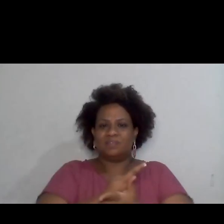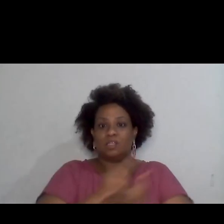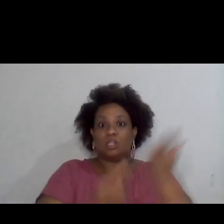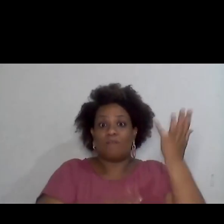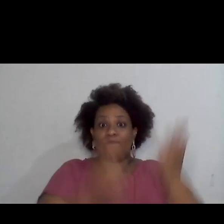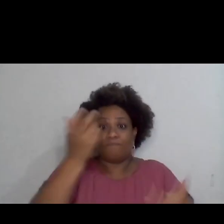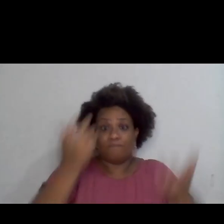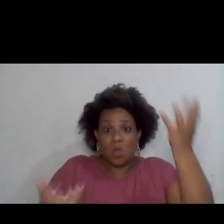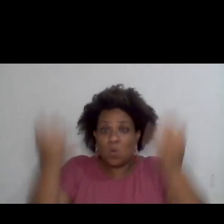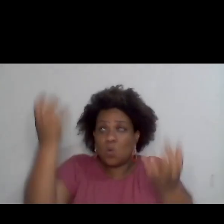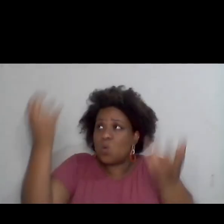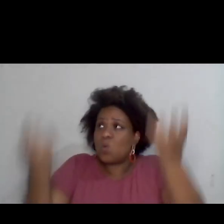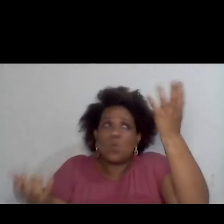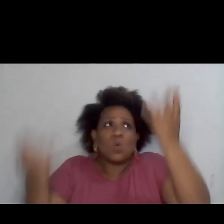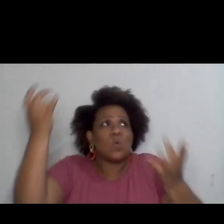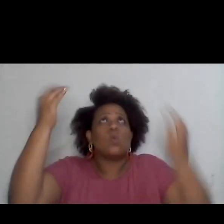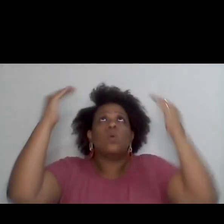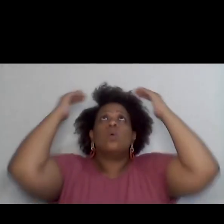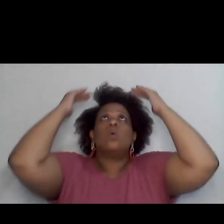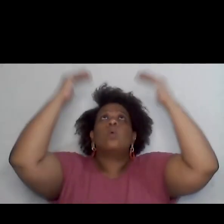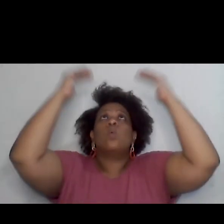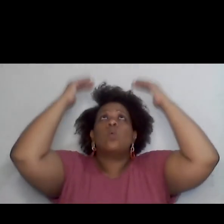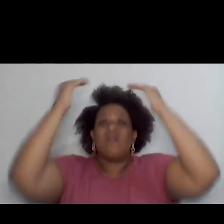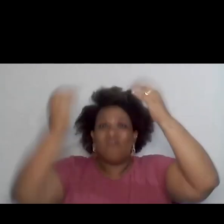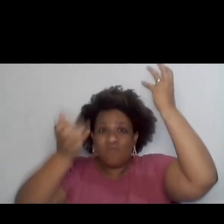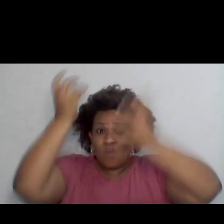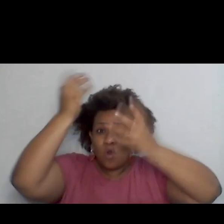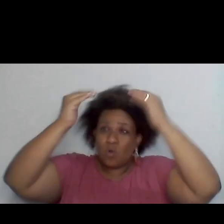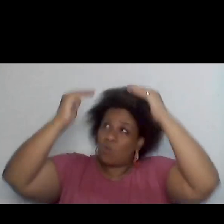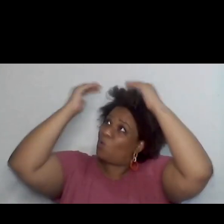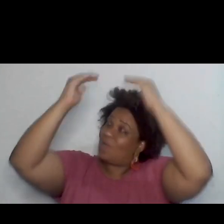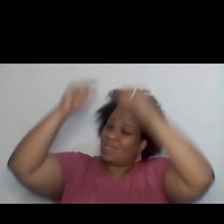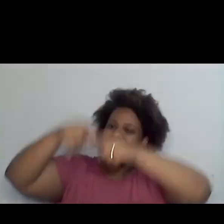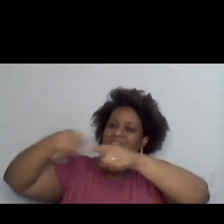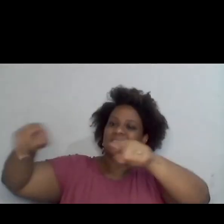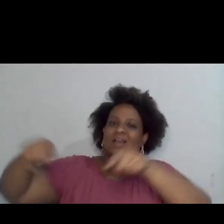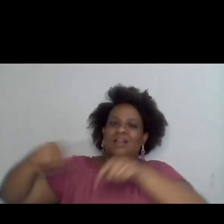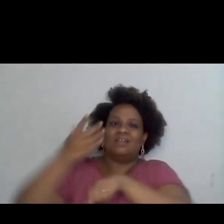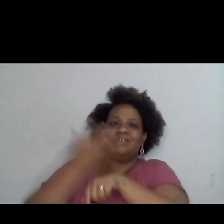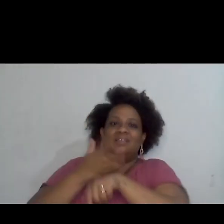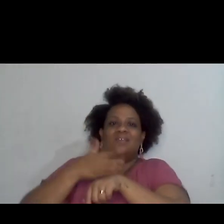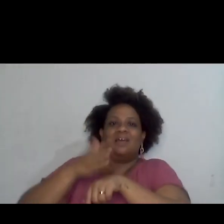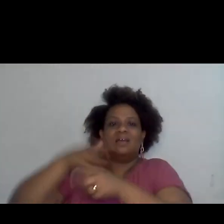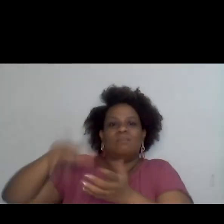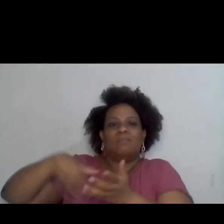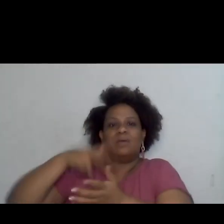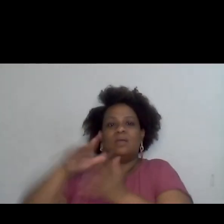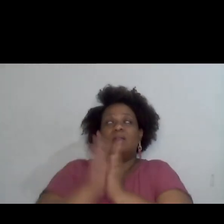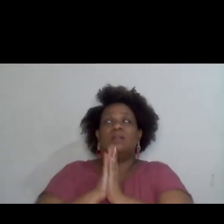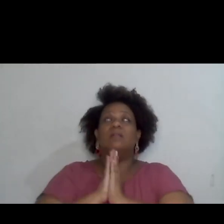o incêndio que teve no forro do teatro, foi exatamente em cima da sala de ensaio do balé. Graças a Deus, a gente não